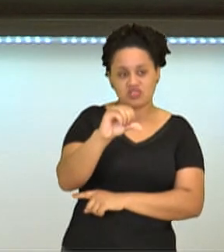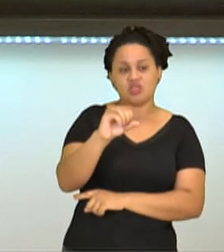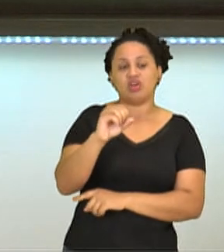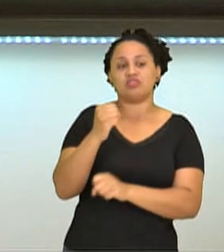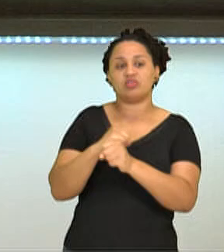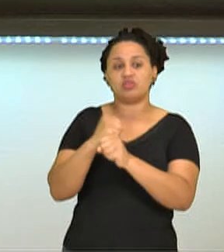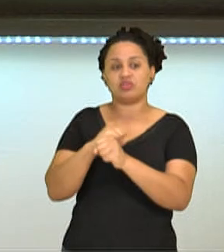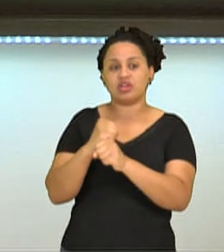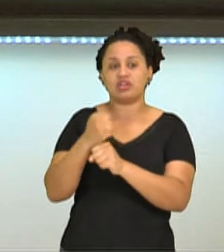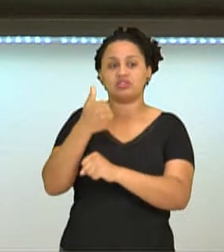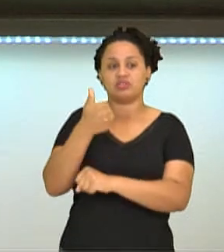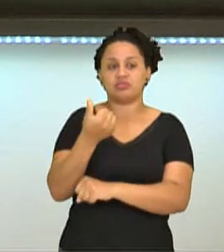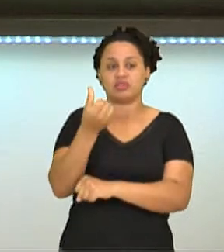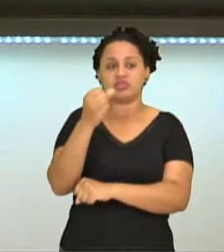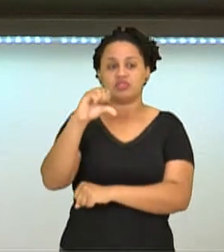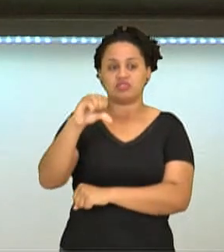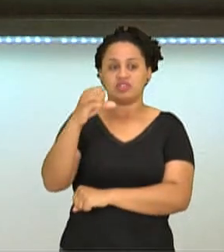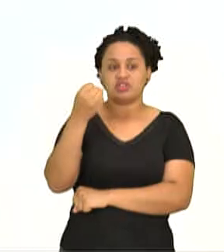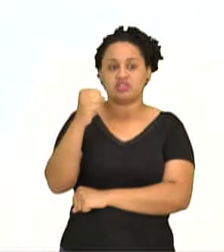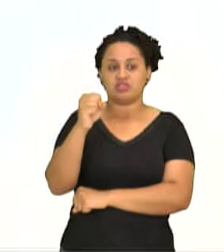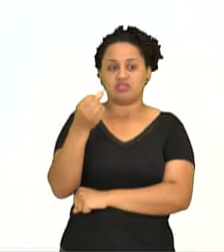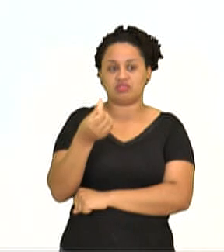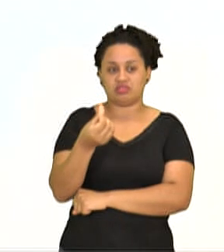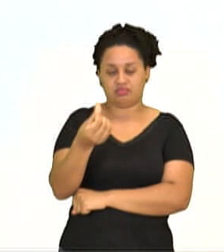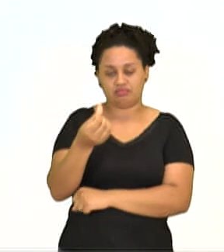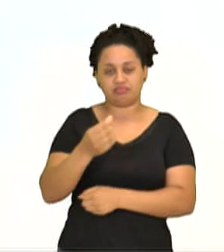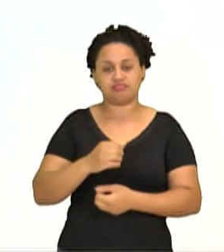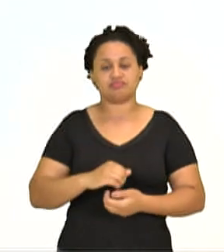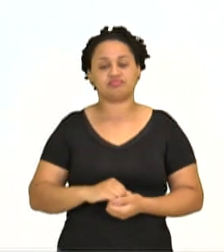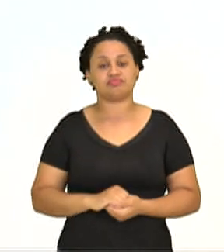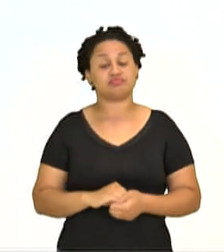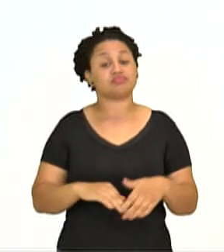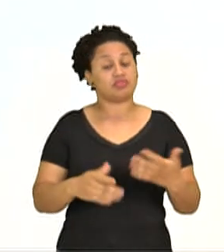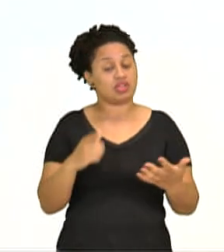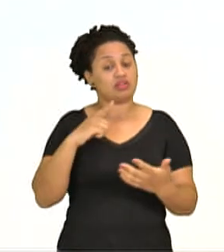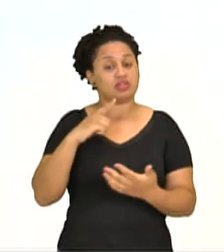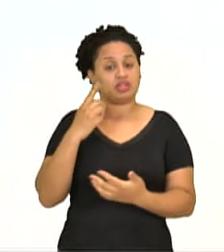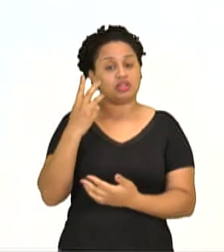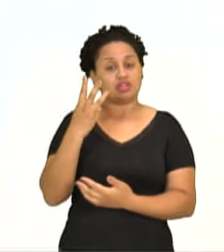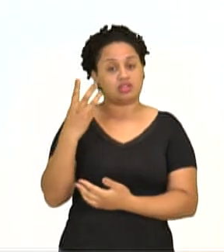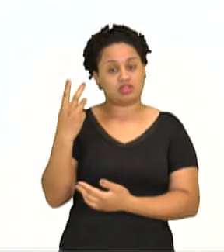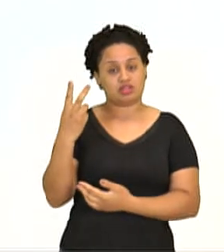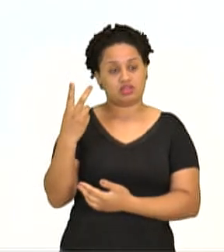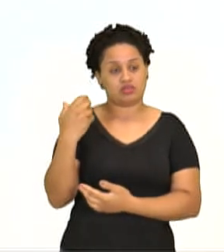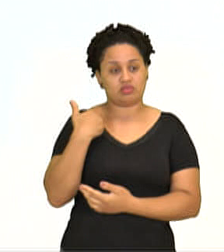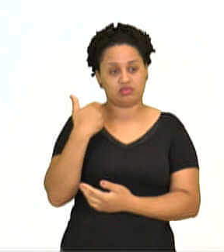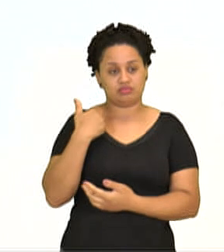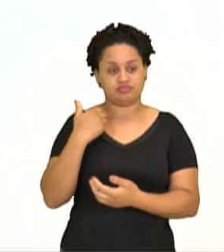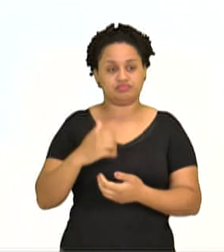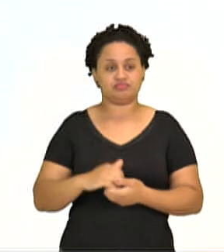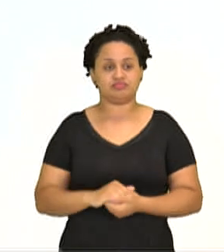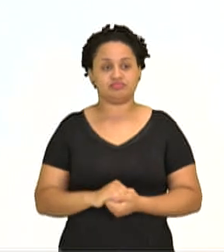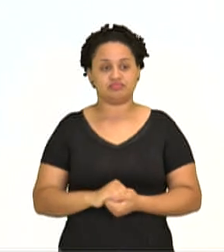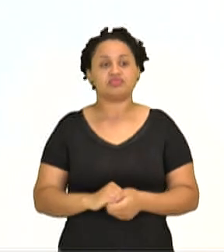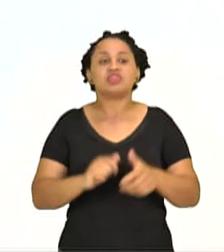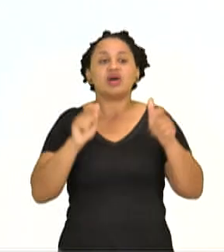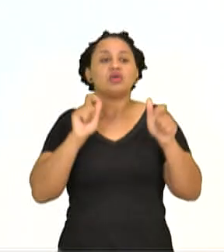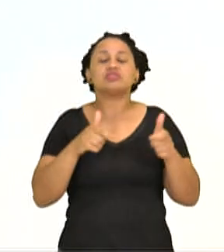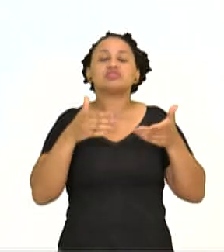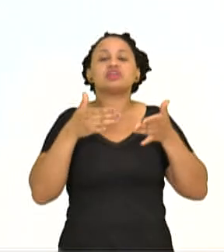1986. Age, 32. Place of birth, Dois Riachos,